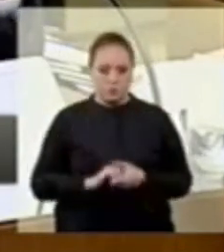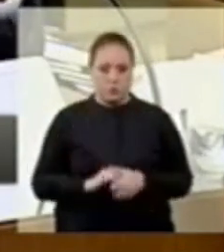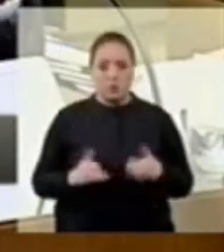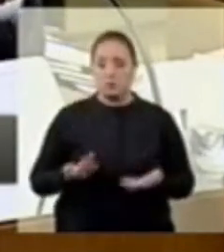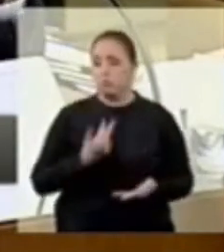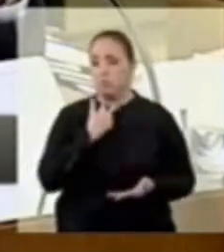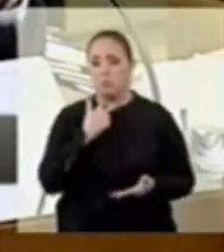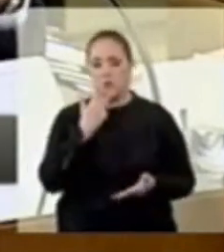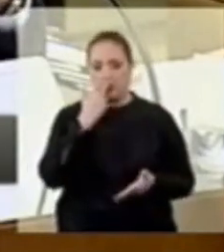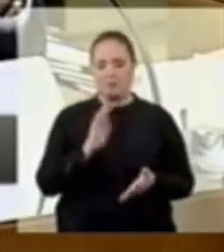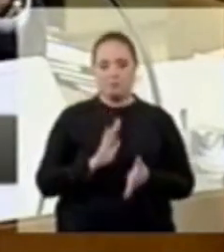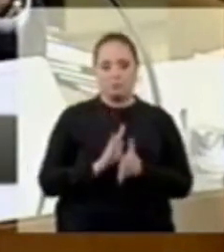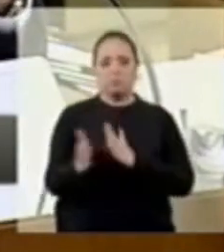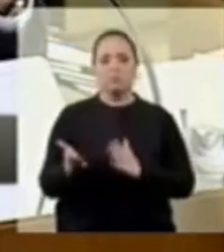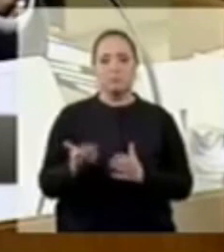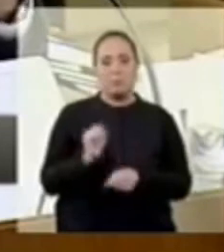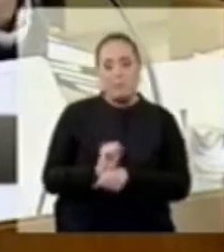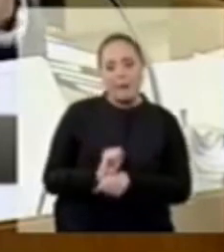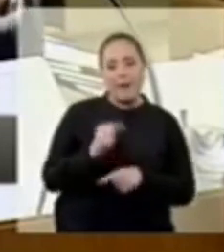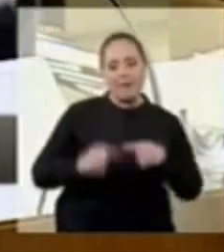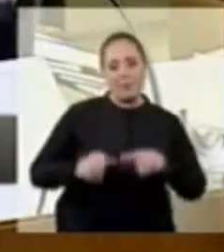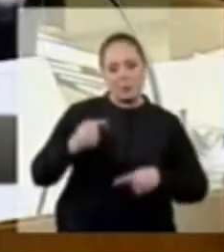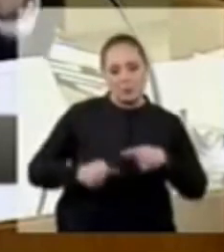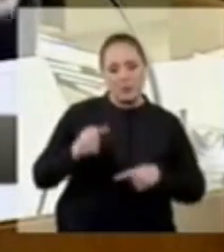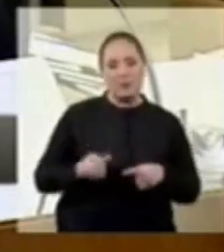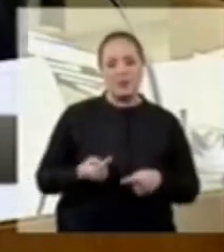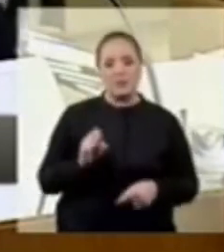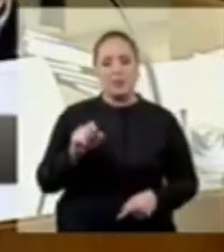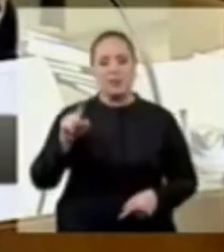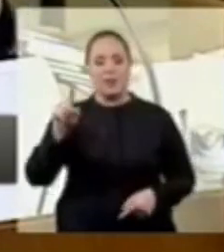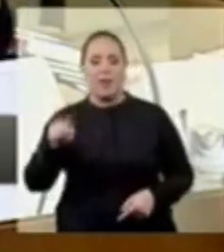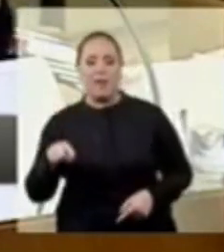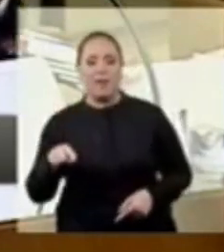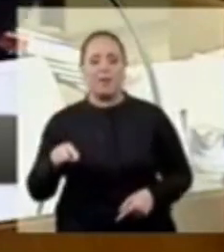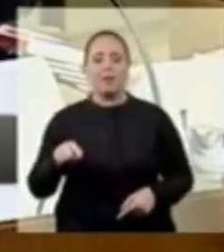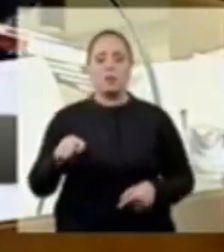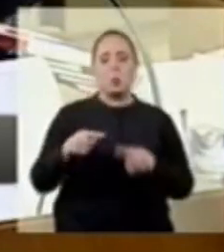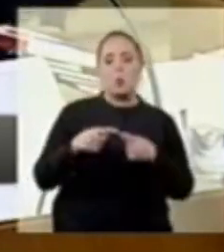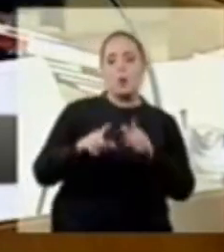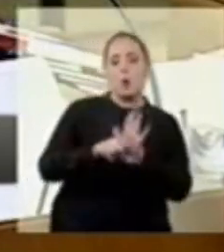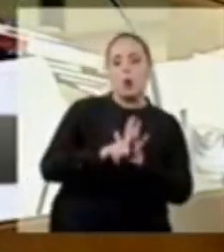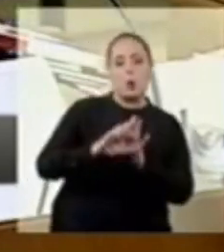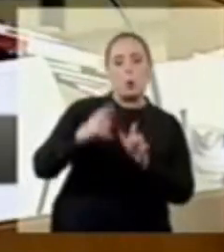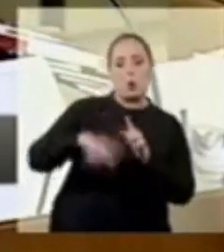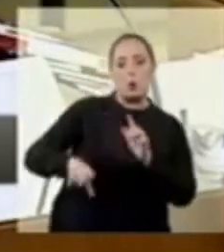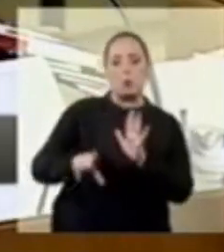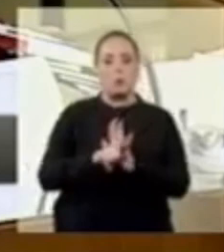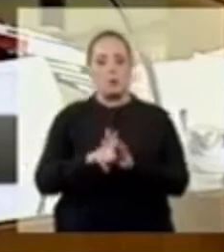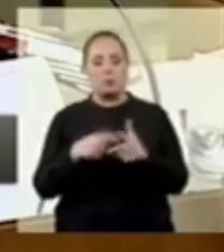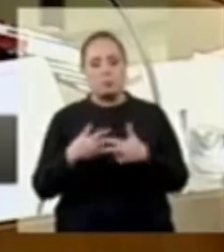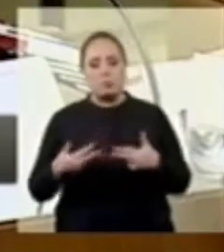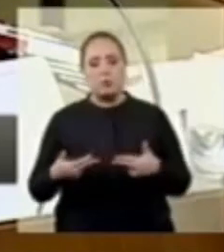escapar da discussão de ser ou não ser legítima a execução de condenações